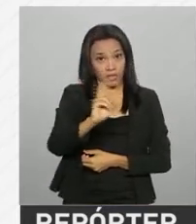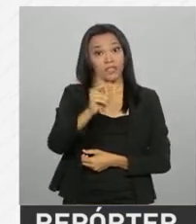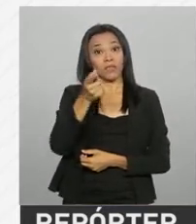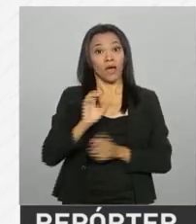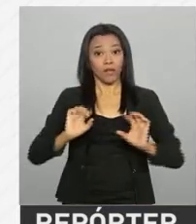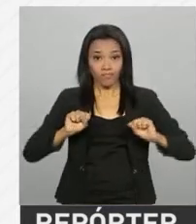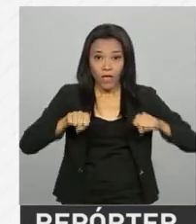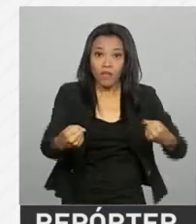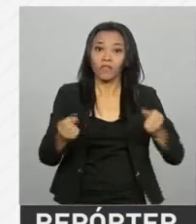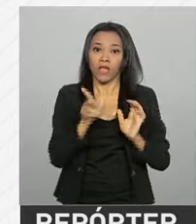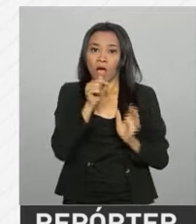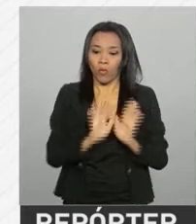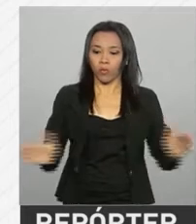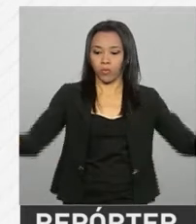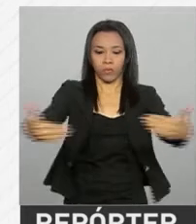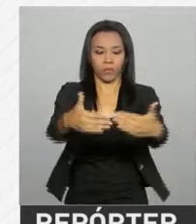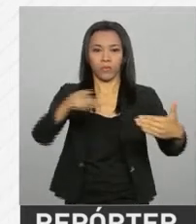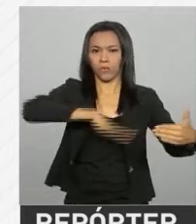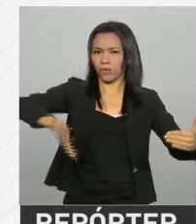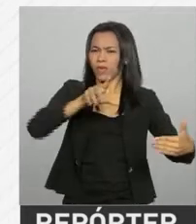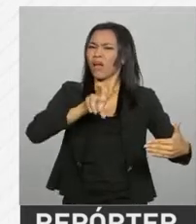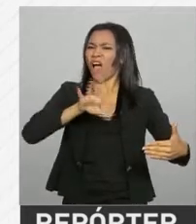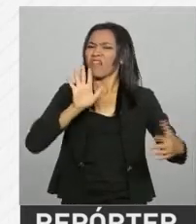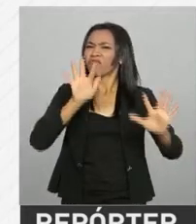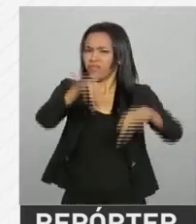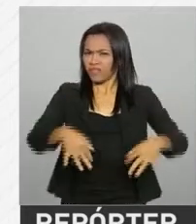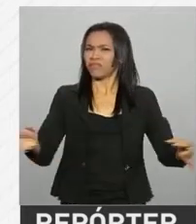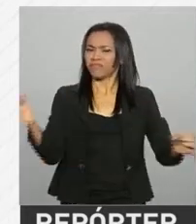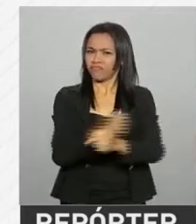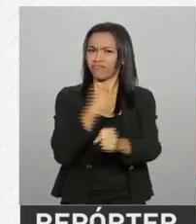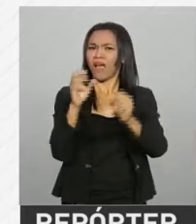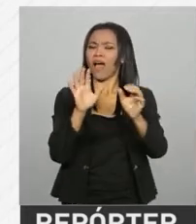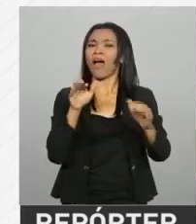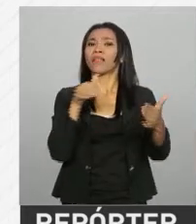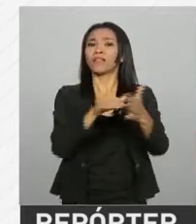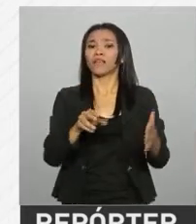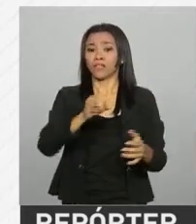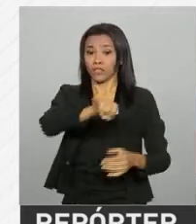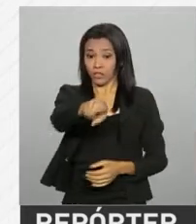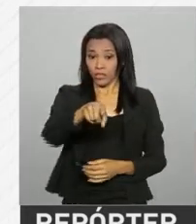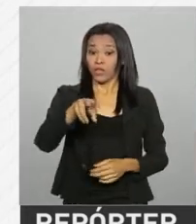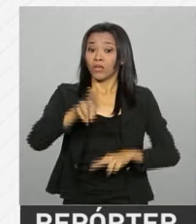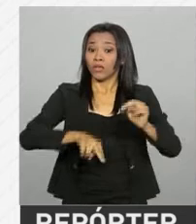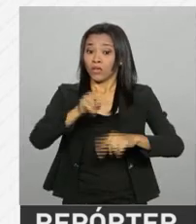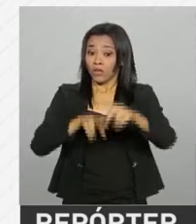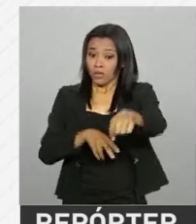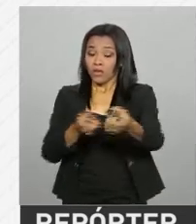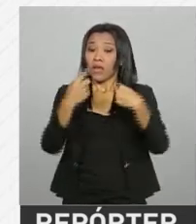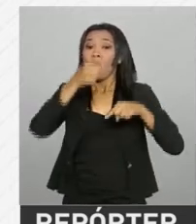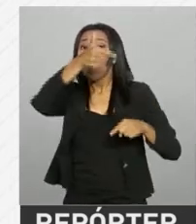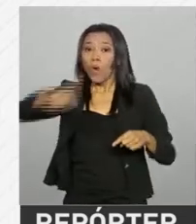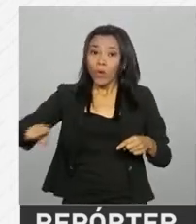essa primeira fase da obra deve estar concluída até junho do ano que vem a segunda fase ainda vai ser licitadas a